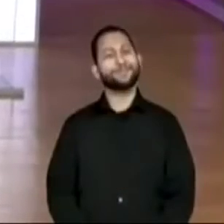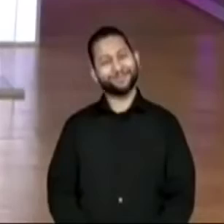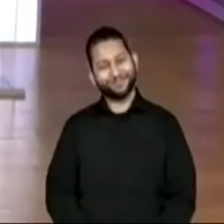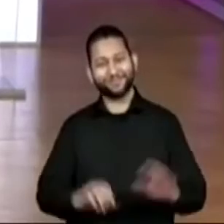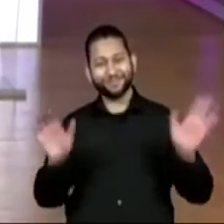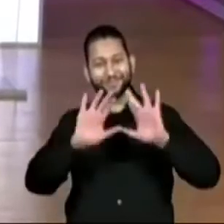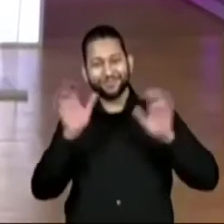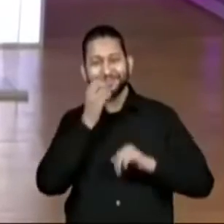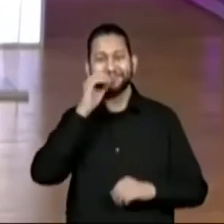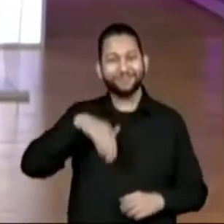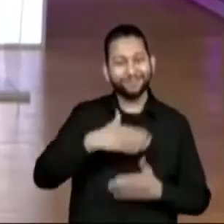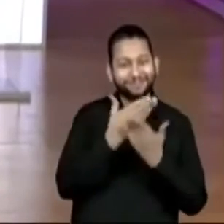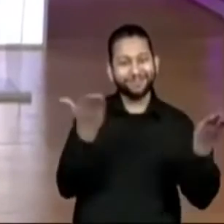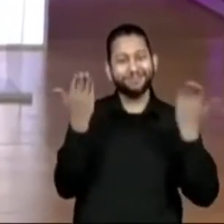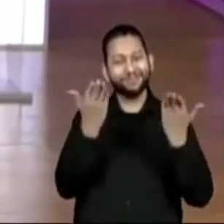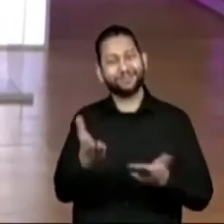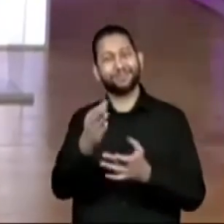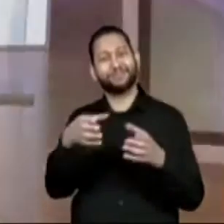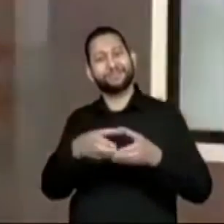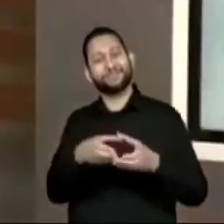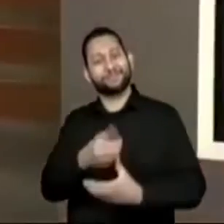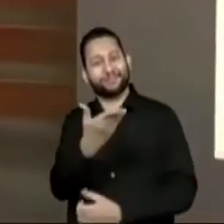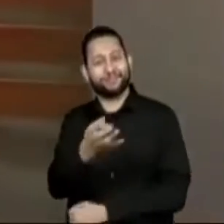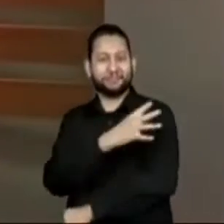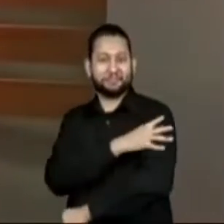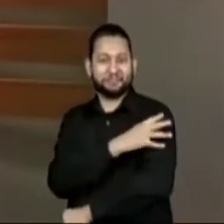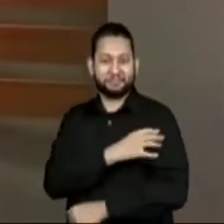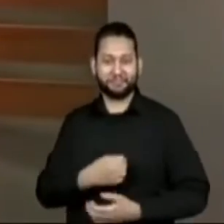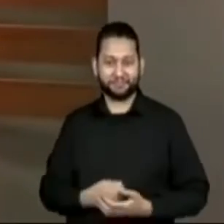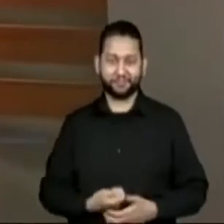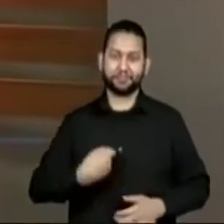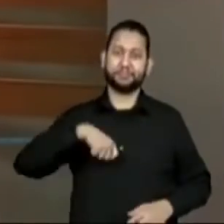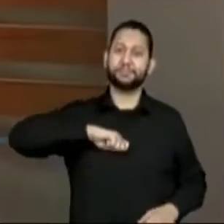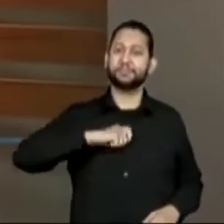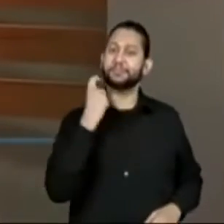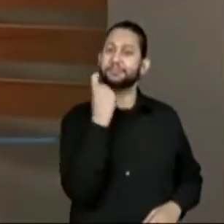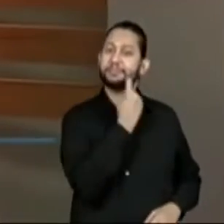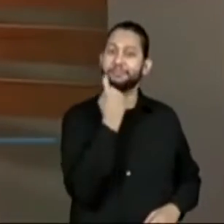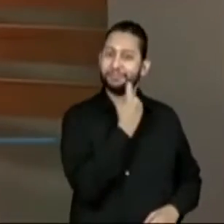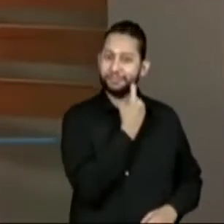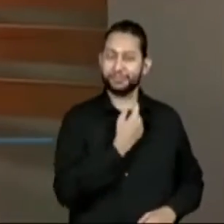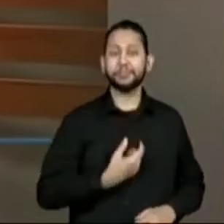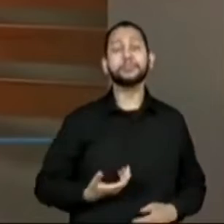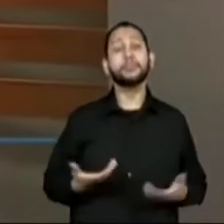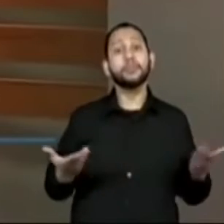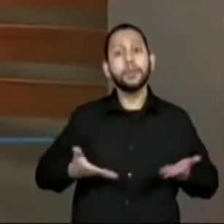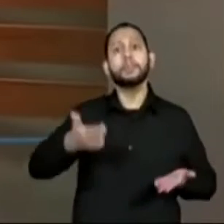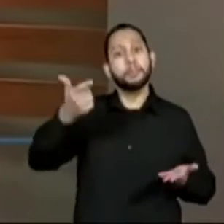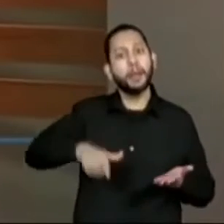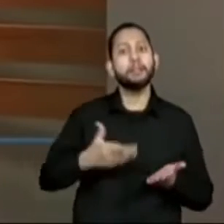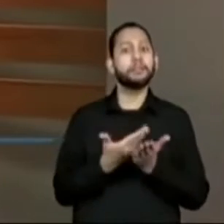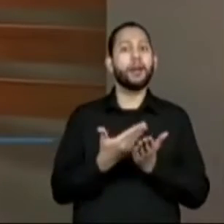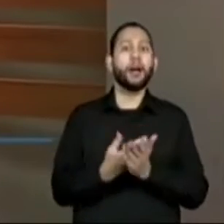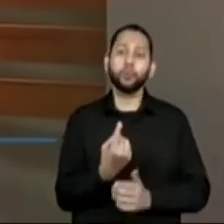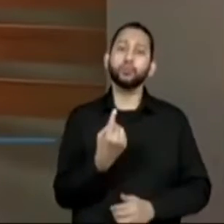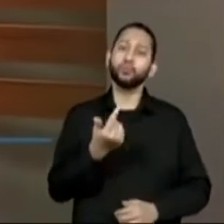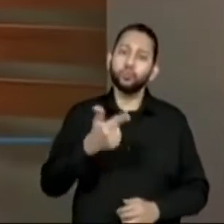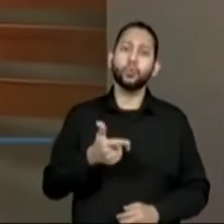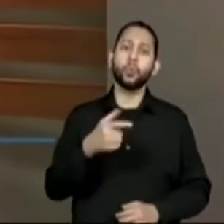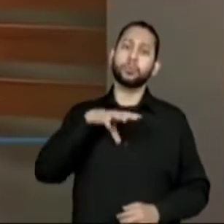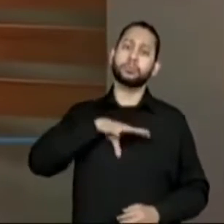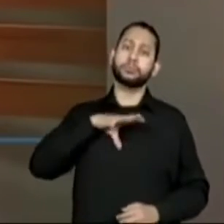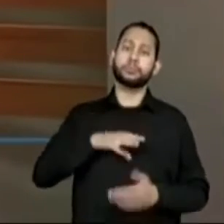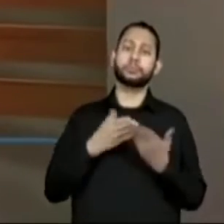Boa tarde, turminha do quarto ano. Eu sou a professora Karen Alencar e estamos aqui para mais uma aula de língua